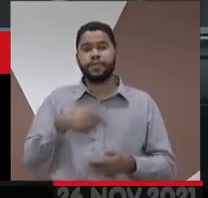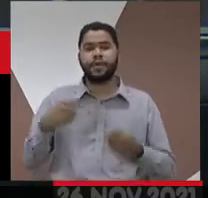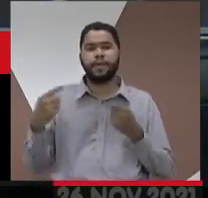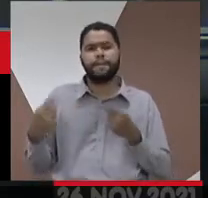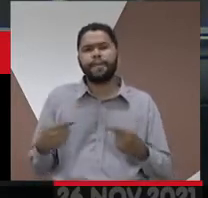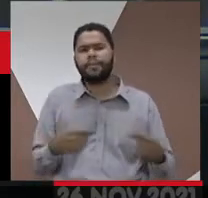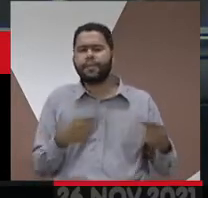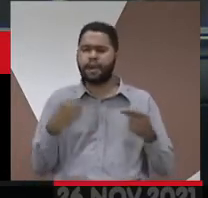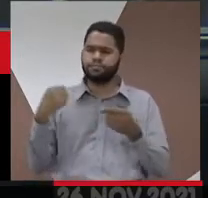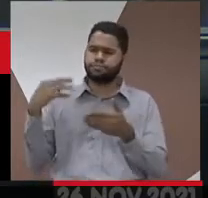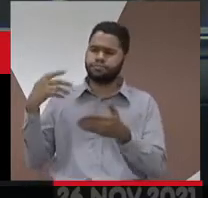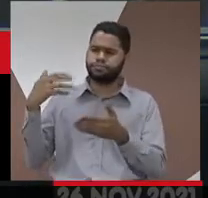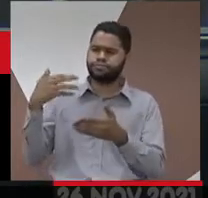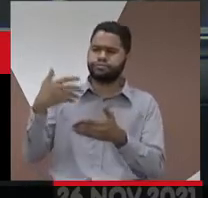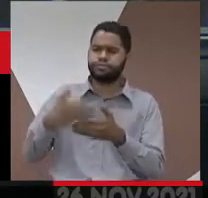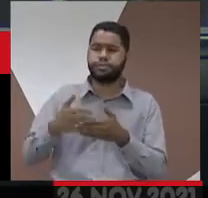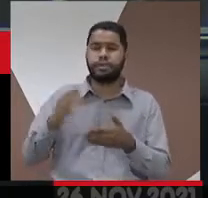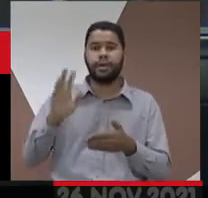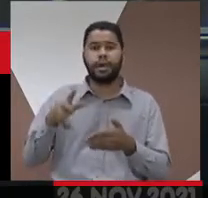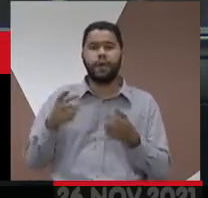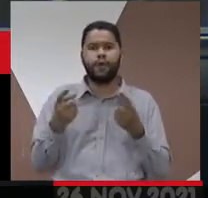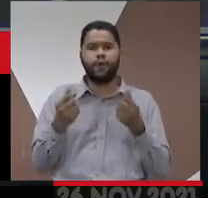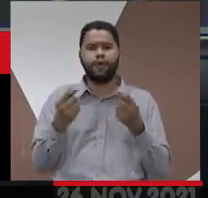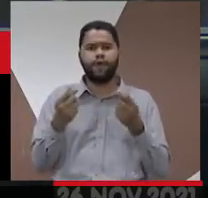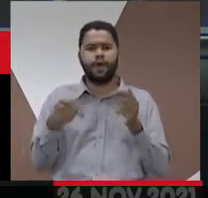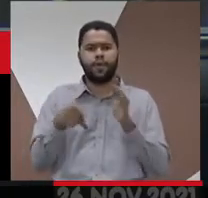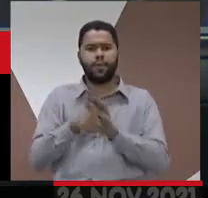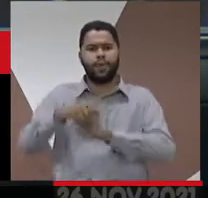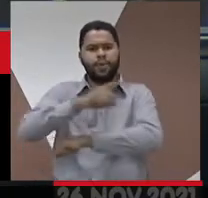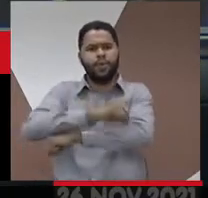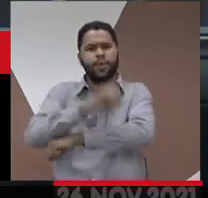o traçado e já estamos falando no valor do pedágio.